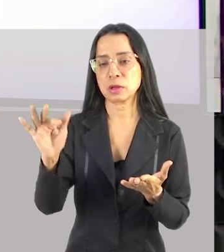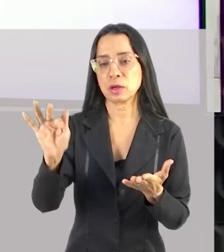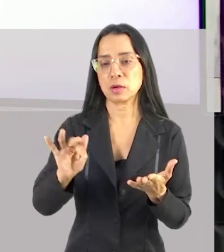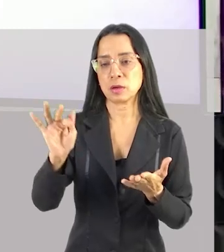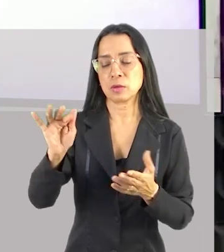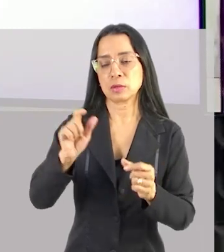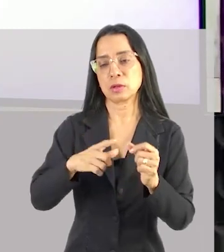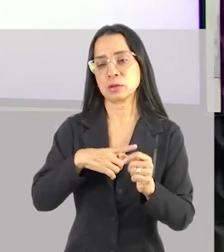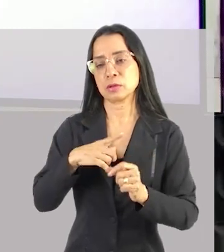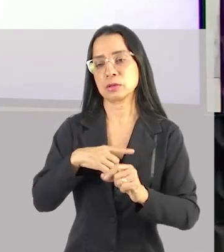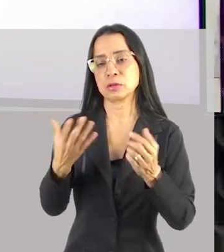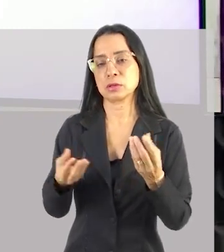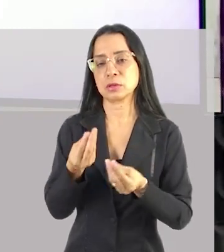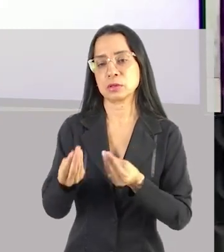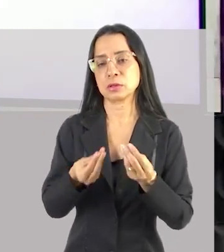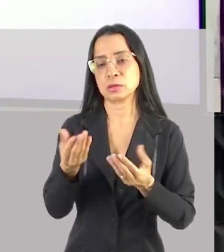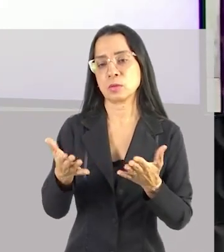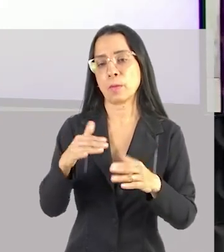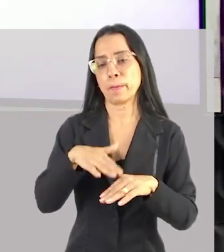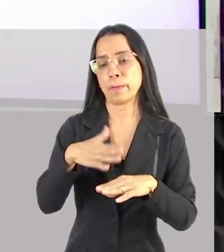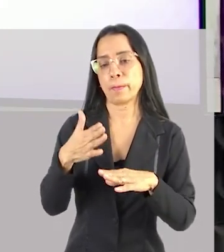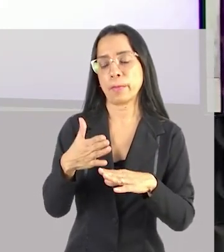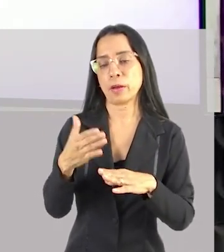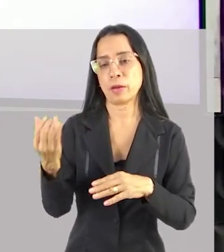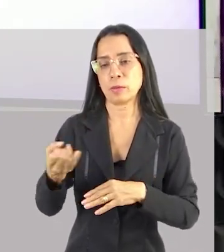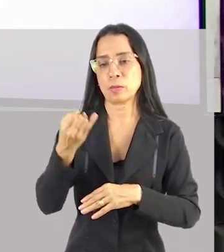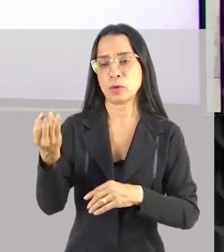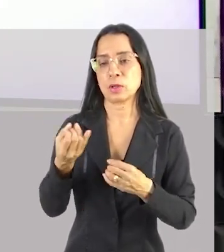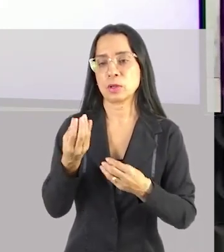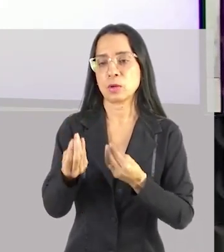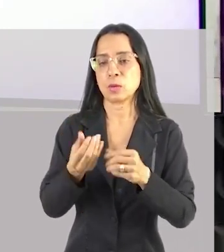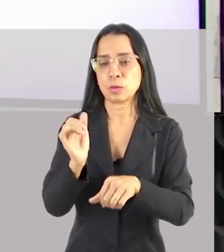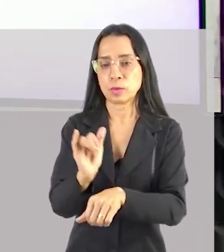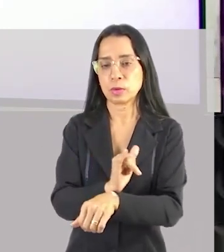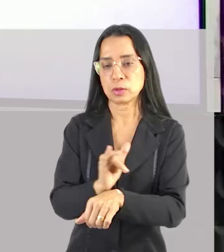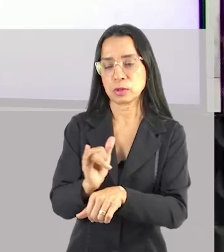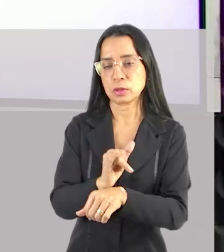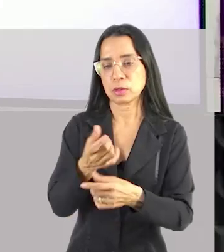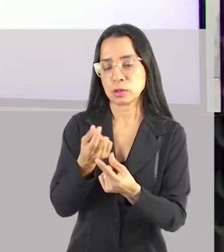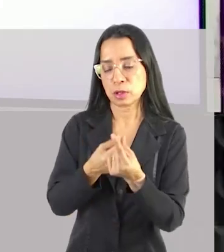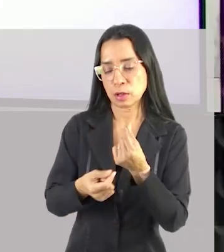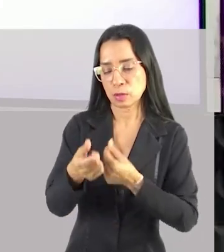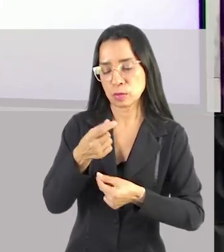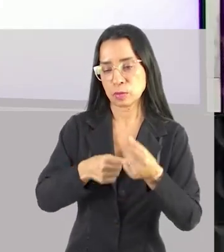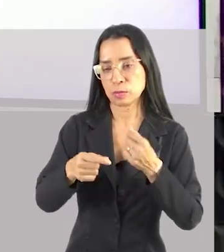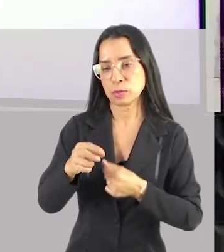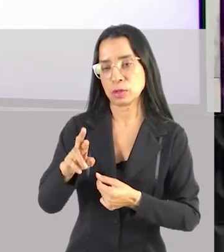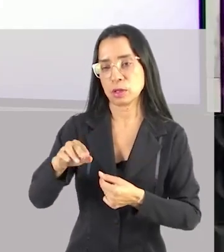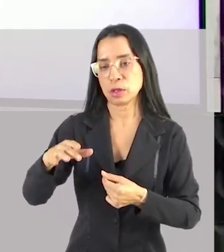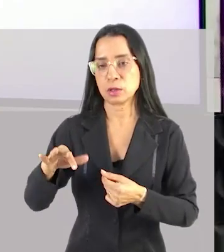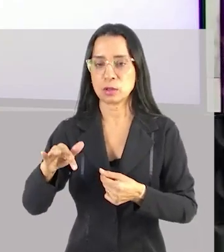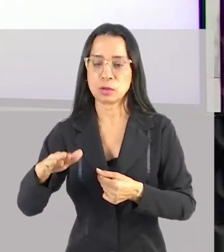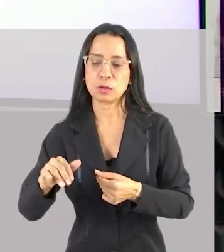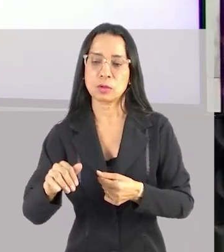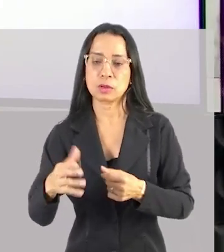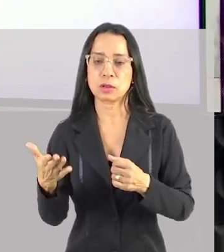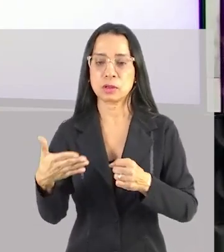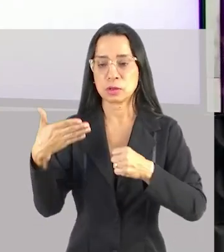maior apreço, como a estratégia, a economia e a retórica, estão sujeitas a